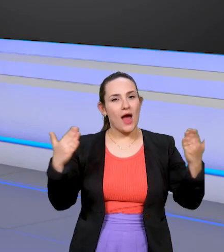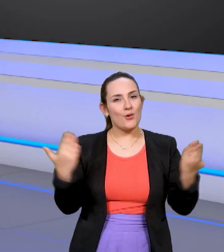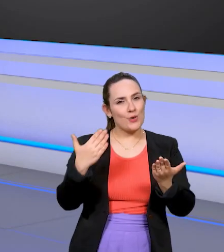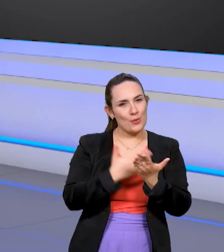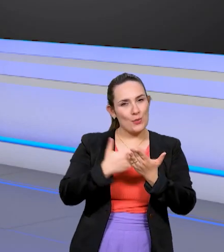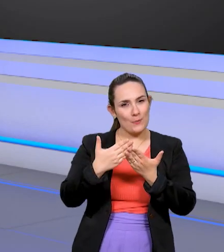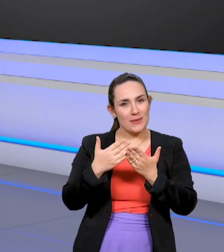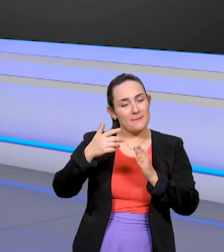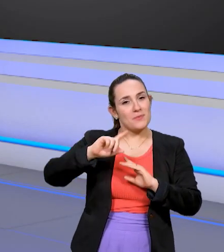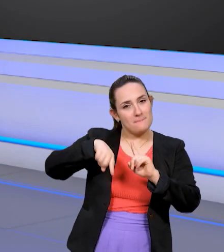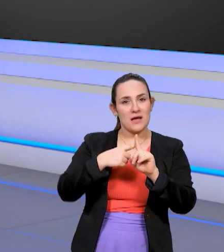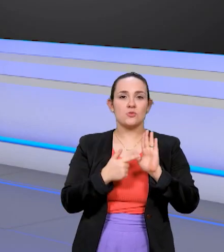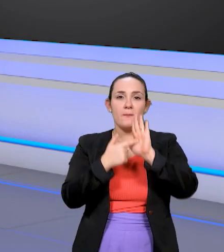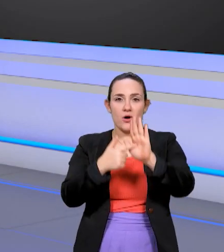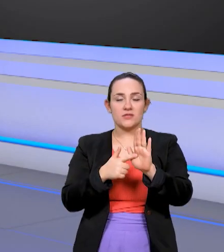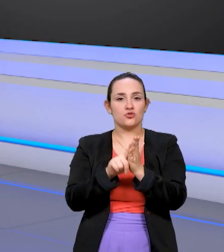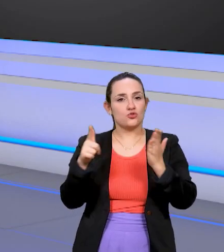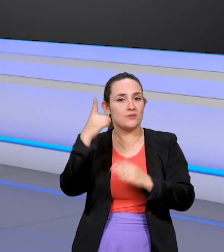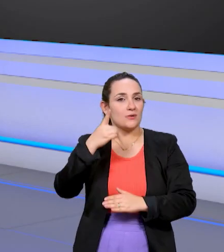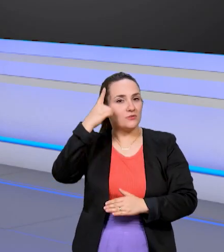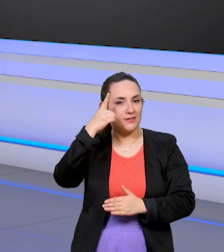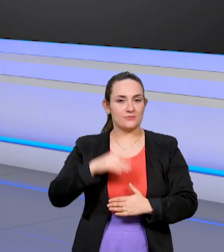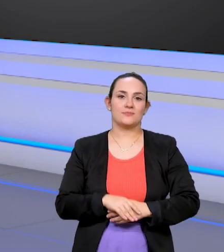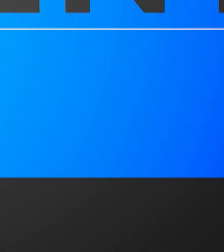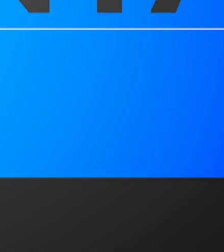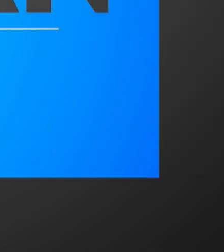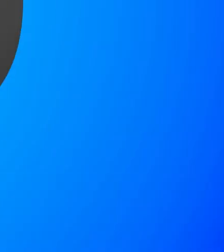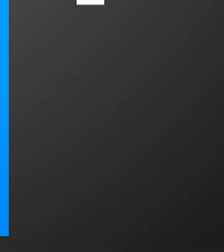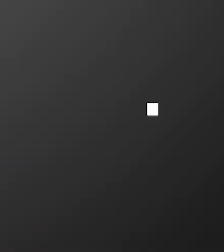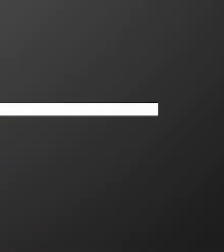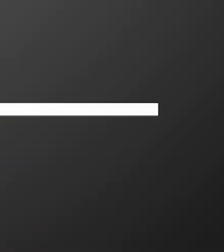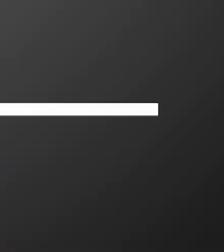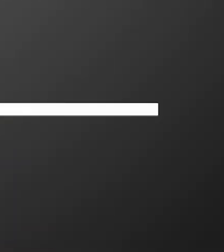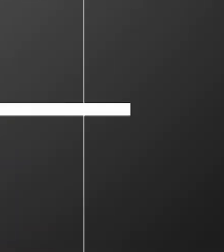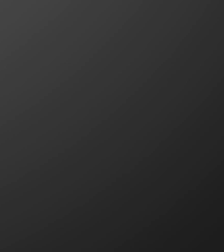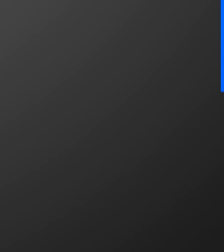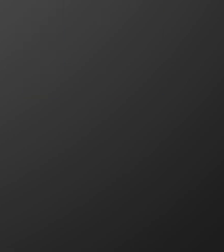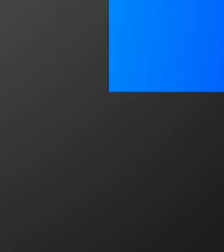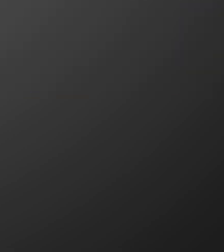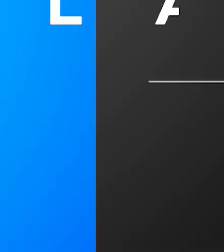Olá, começa agora mais uma edição do Jornal Parlamentar.